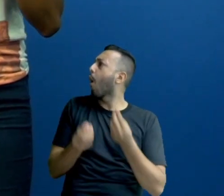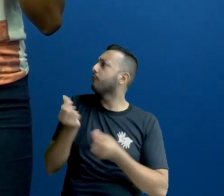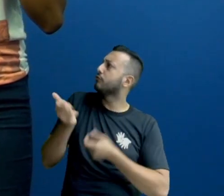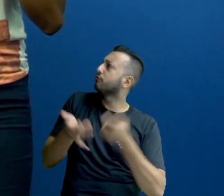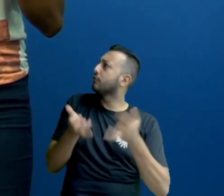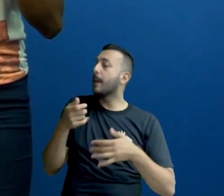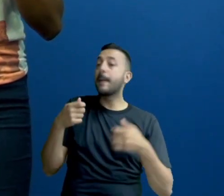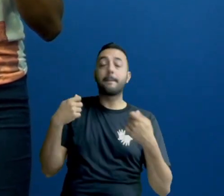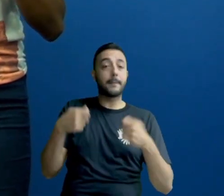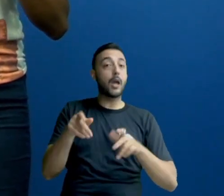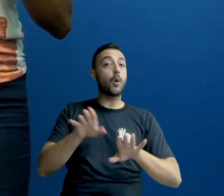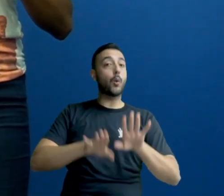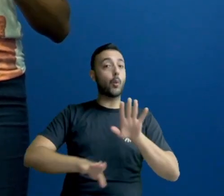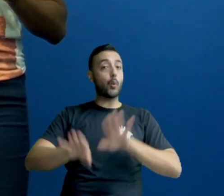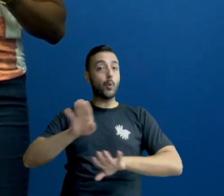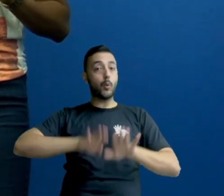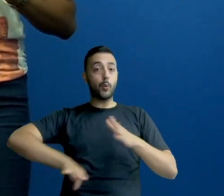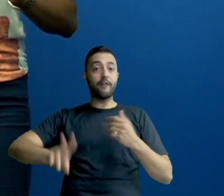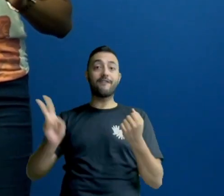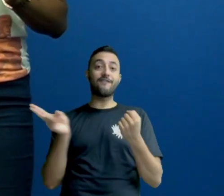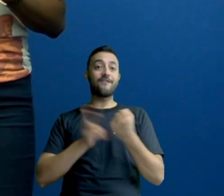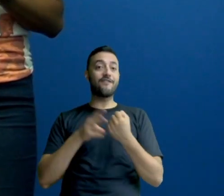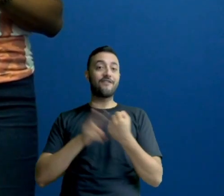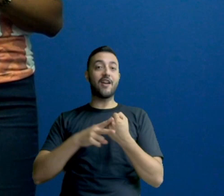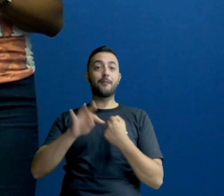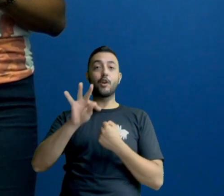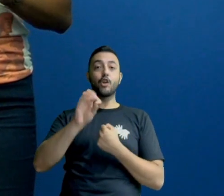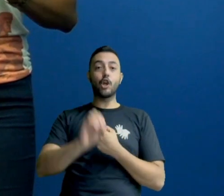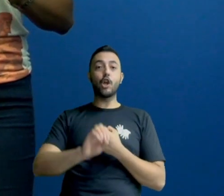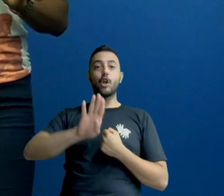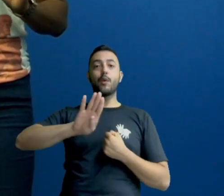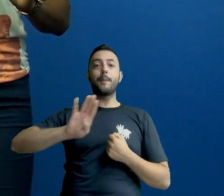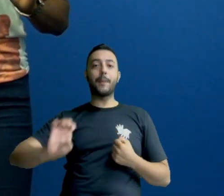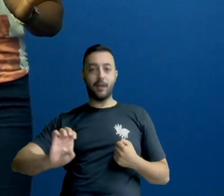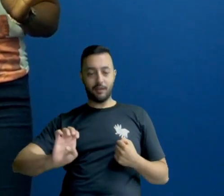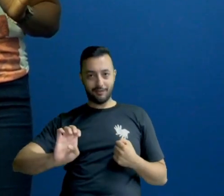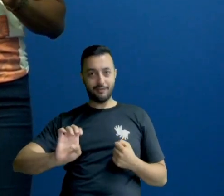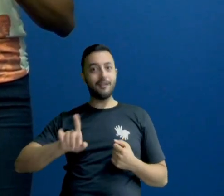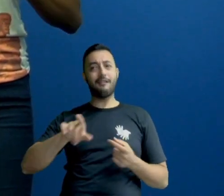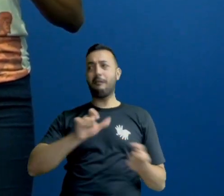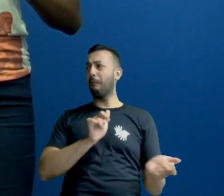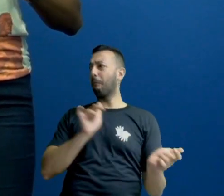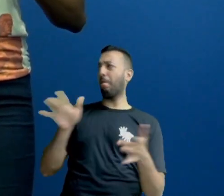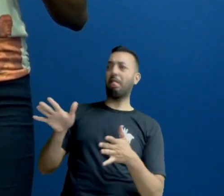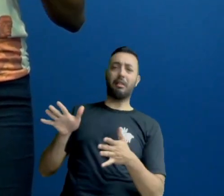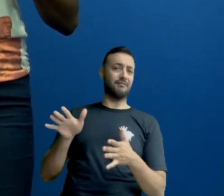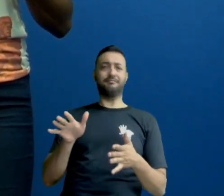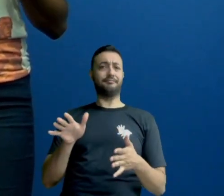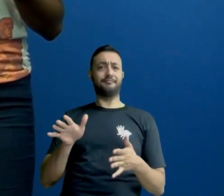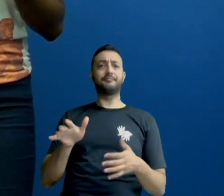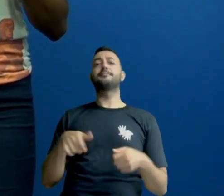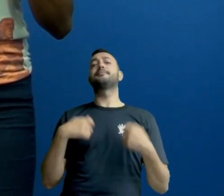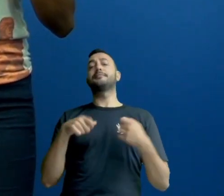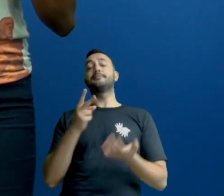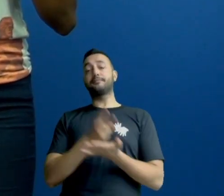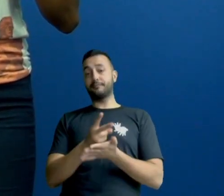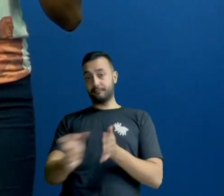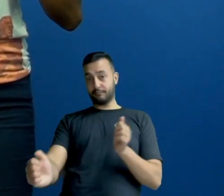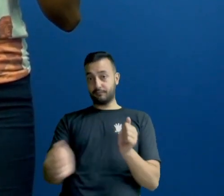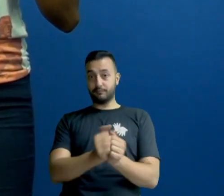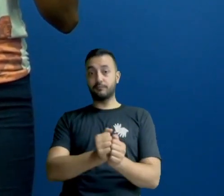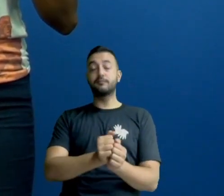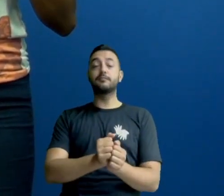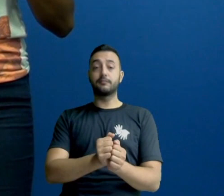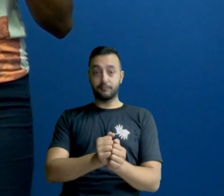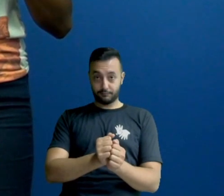no verbo to be, é isso mesmo, não tem como descrever e deixá-lo de mão, tem que sempre estar com ele. Então é a